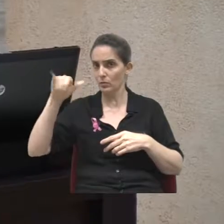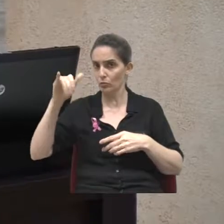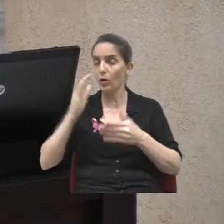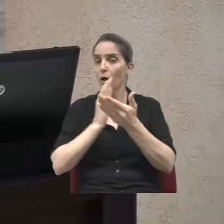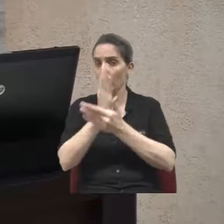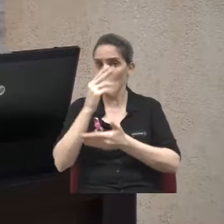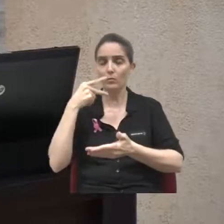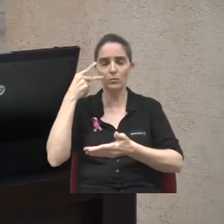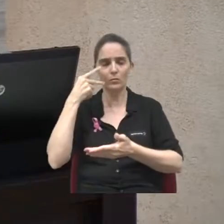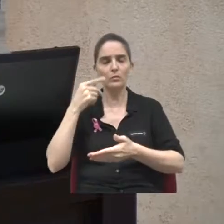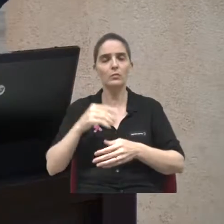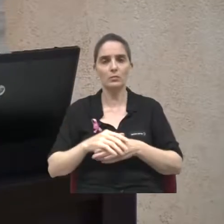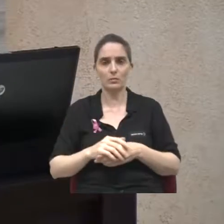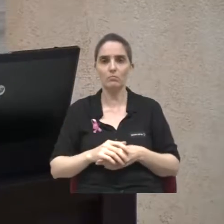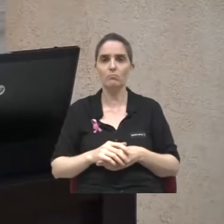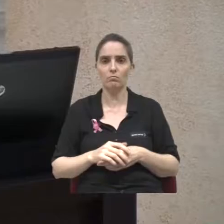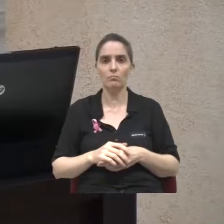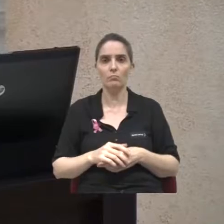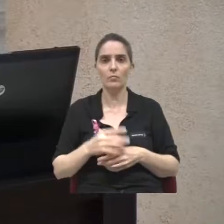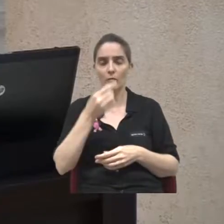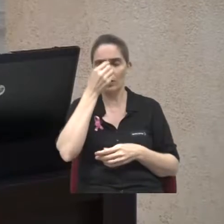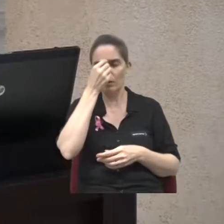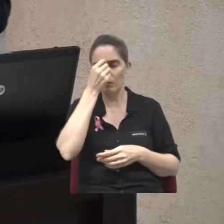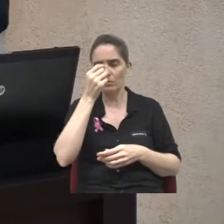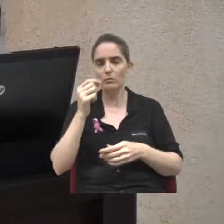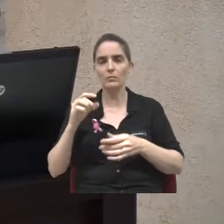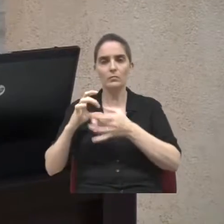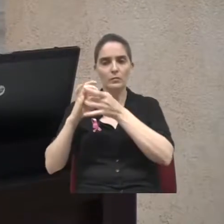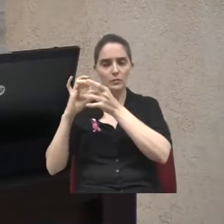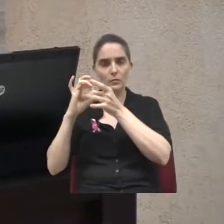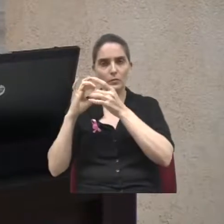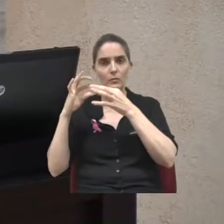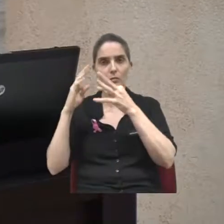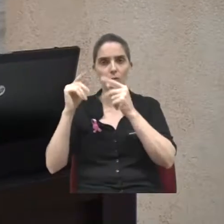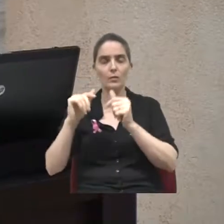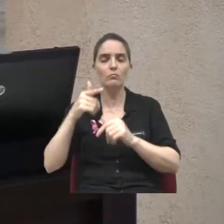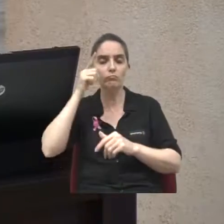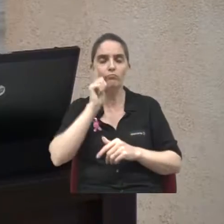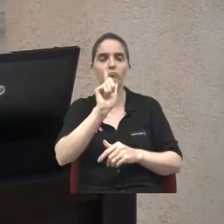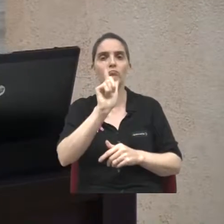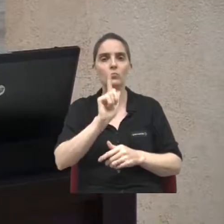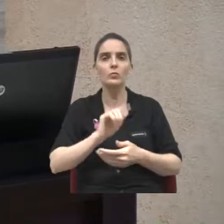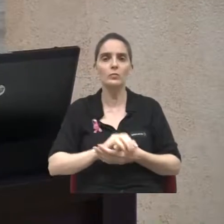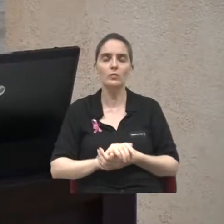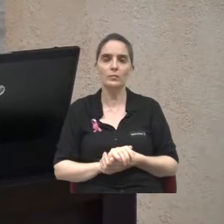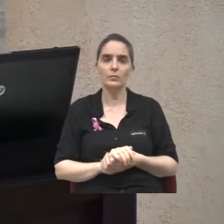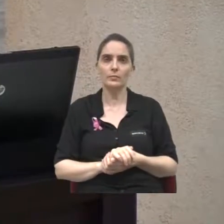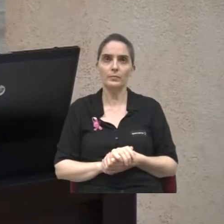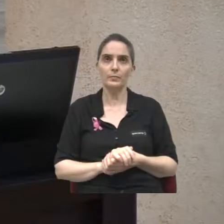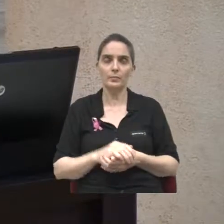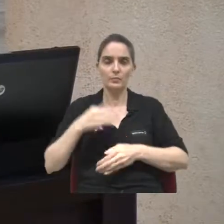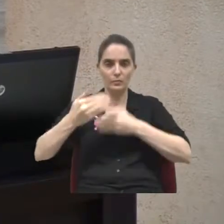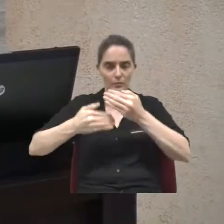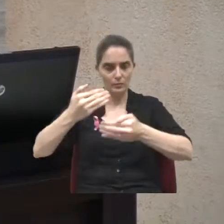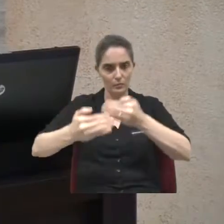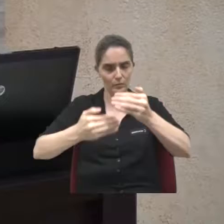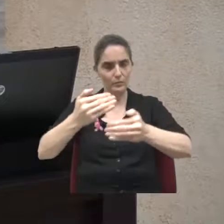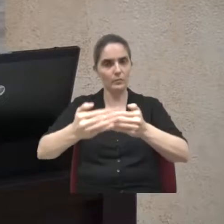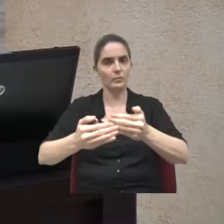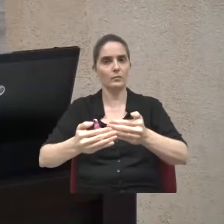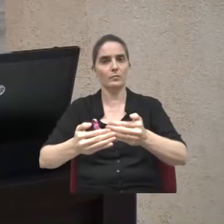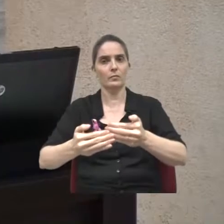Então, faço votos para que tenha êxito esse assunto nessa casa, que possamos, em